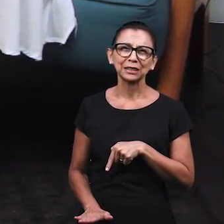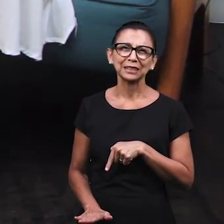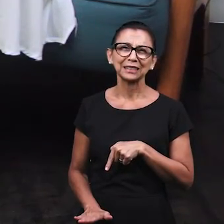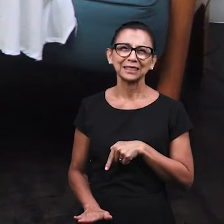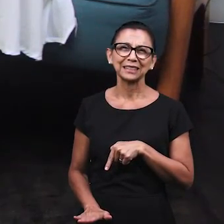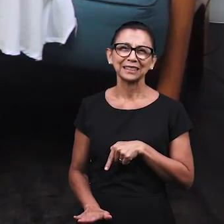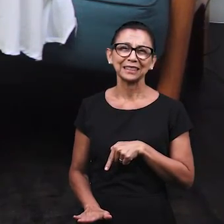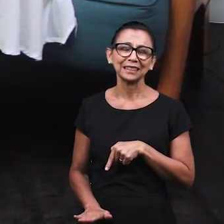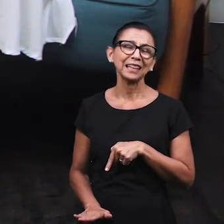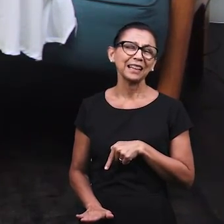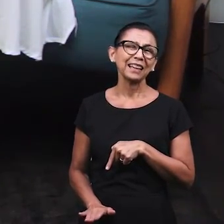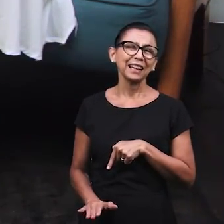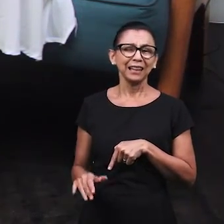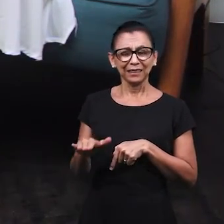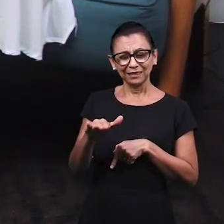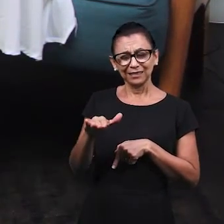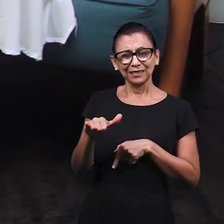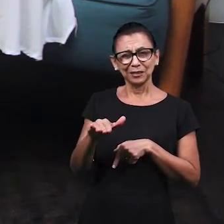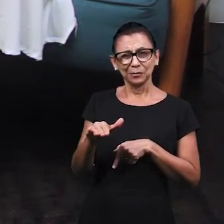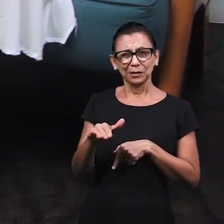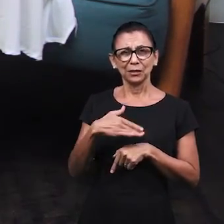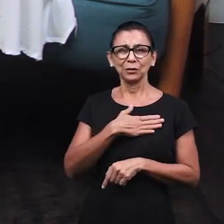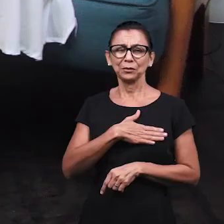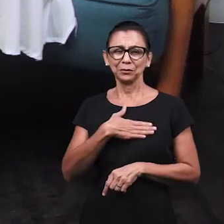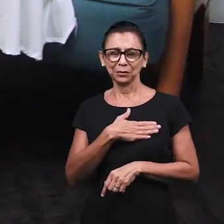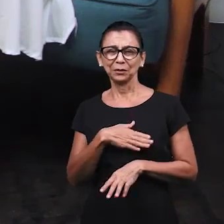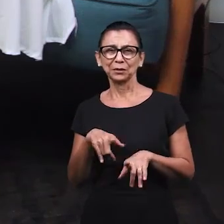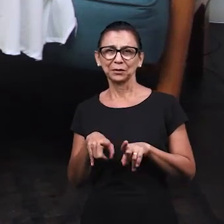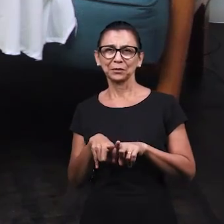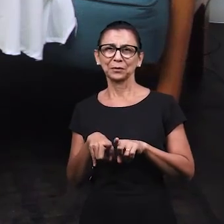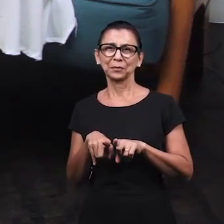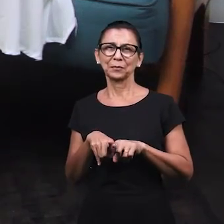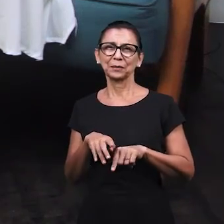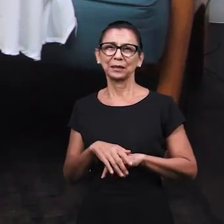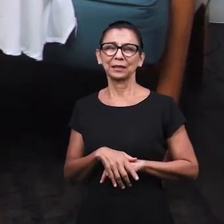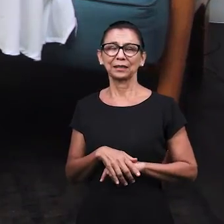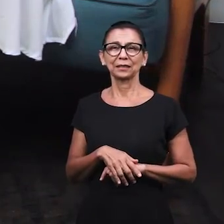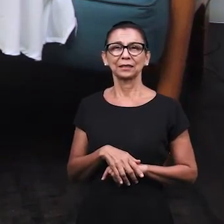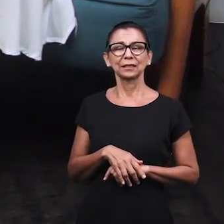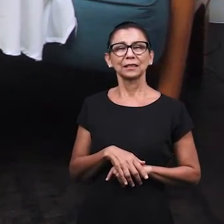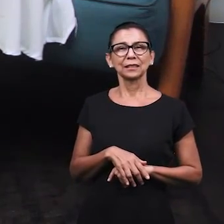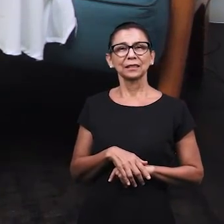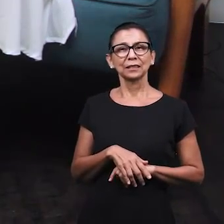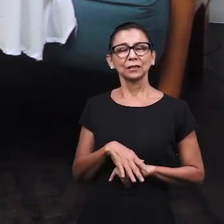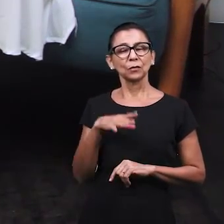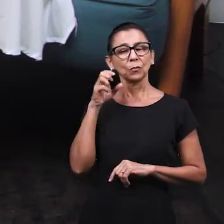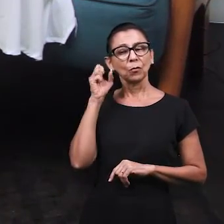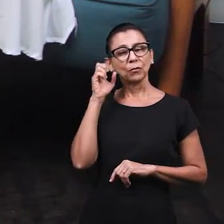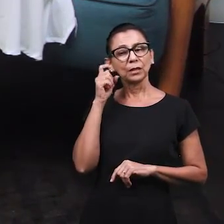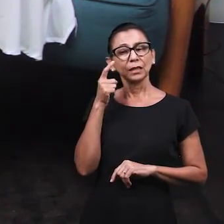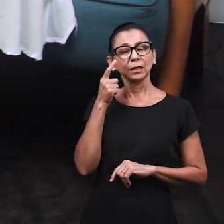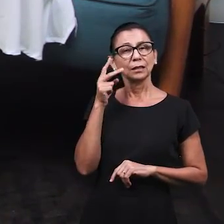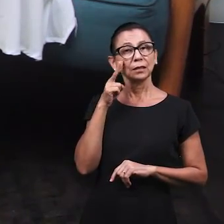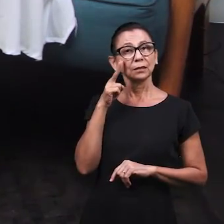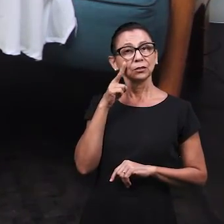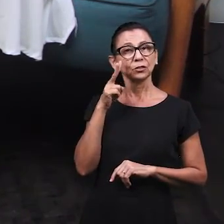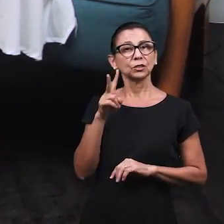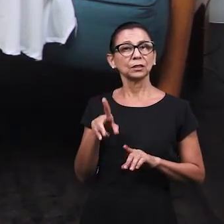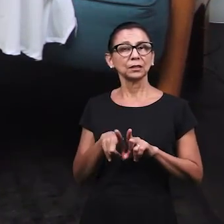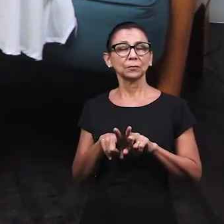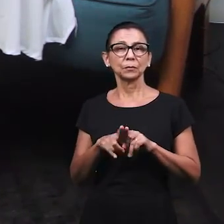intermediários gostem e consumam, vamos assim dizer, né? Assistam, ouçam,